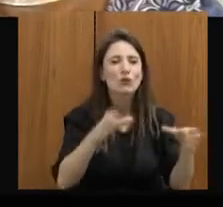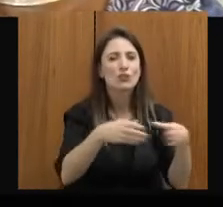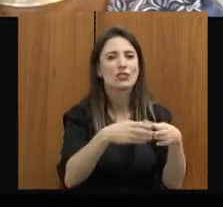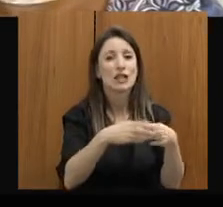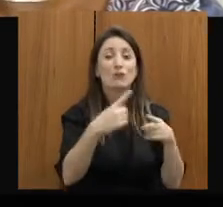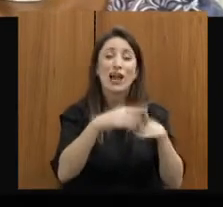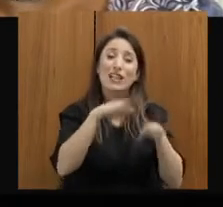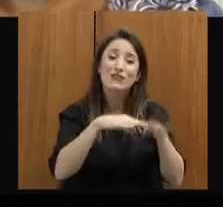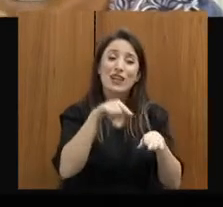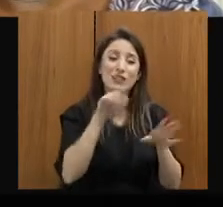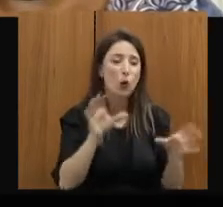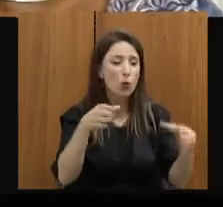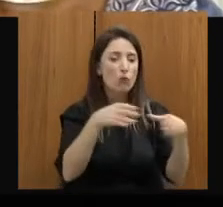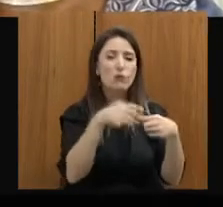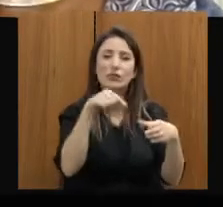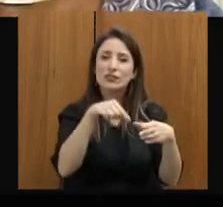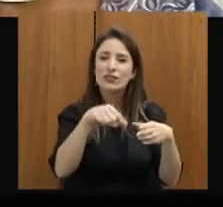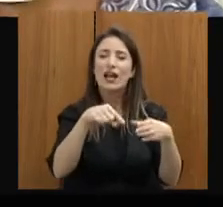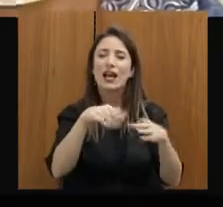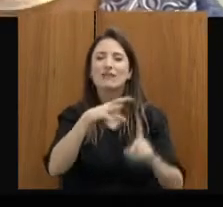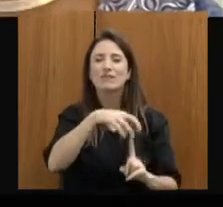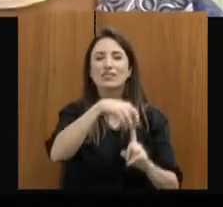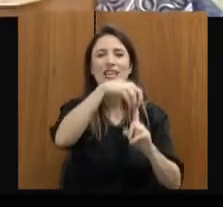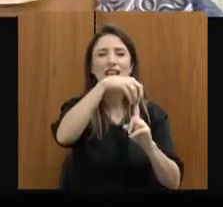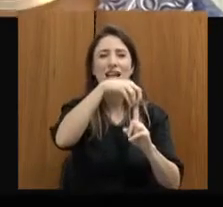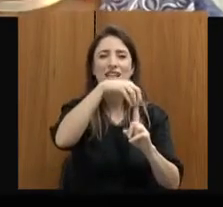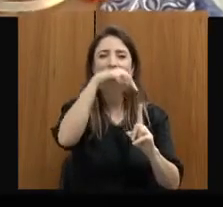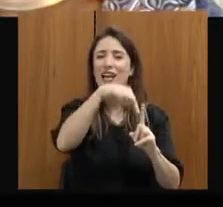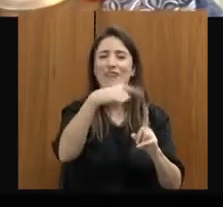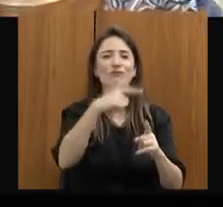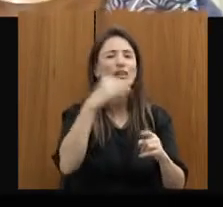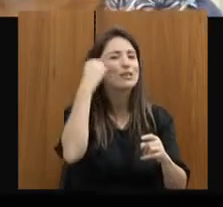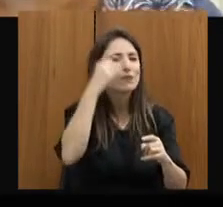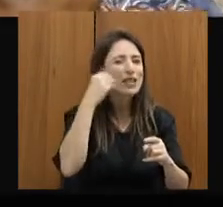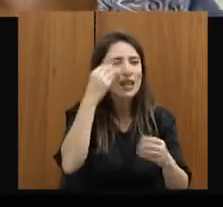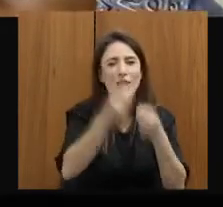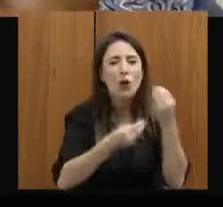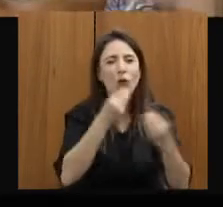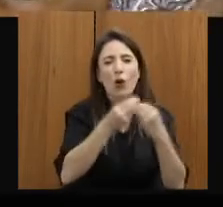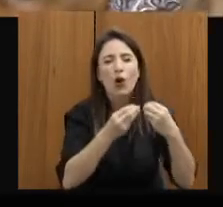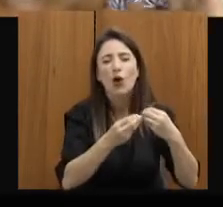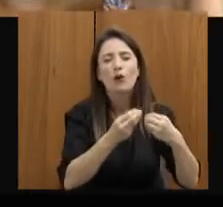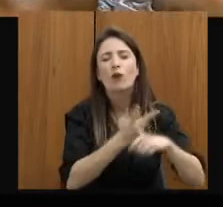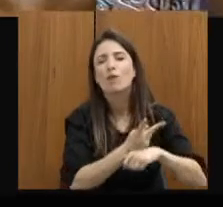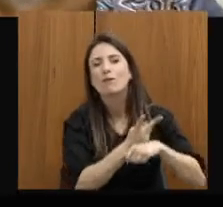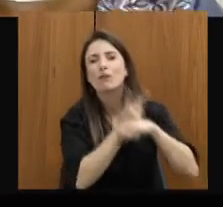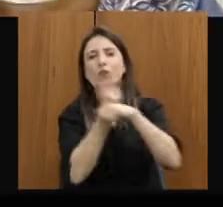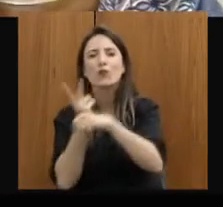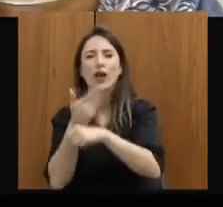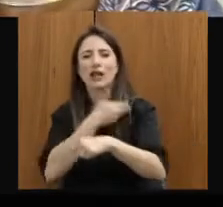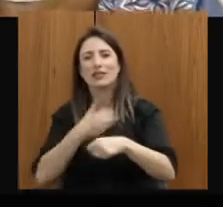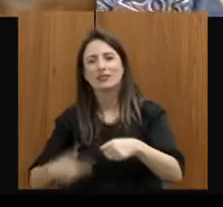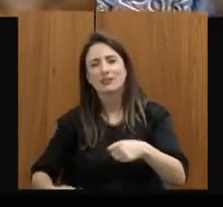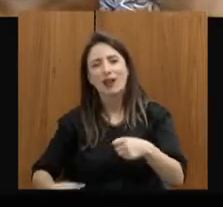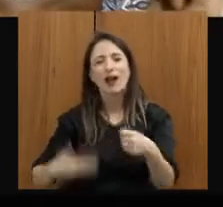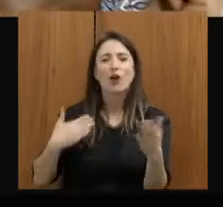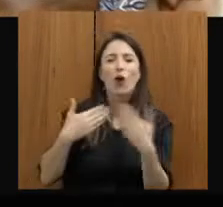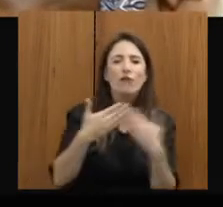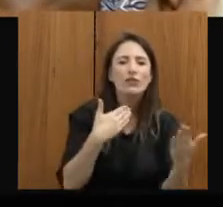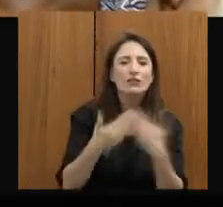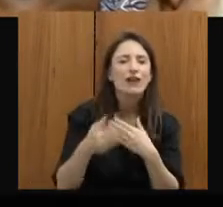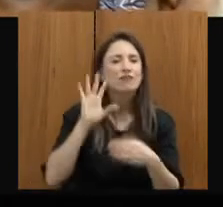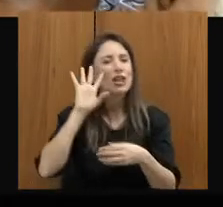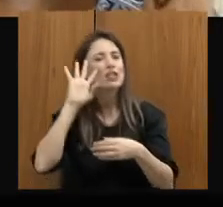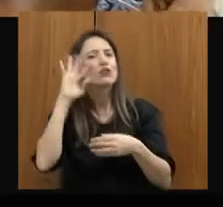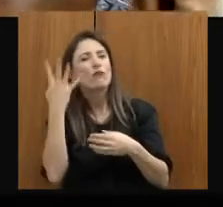essas lideranças não tem mais a experiência na lide com o estado na forma como estado Pensa a política